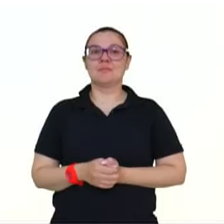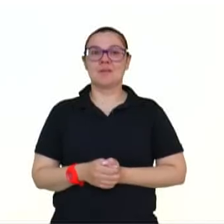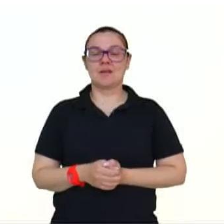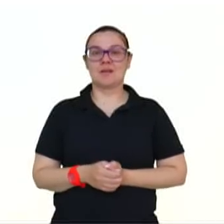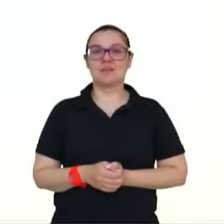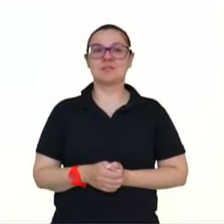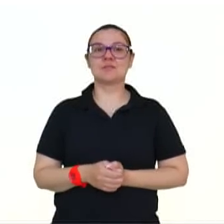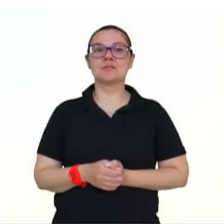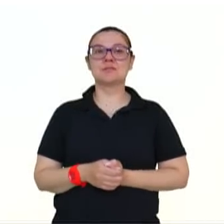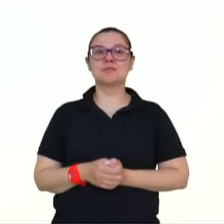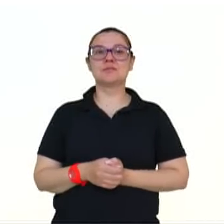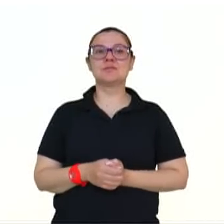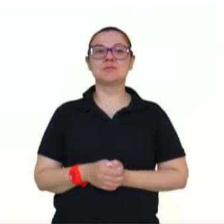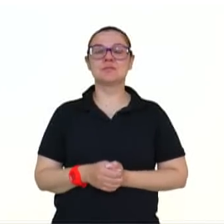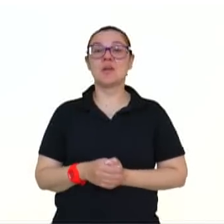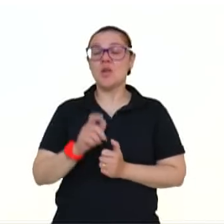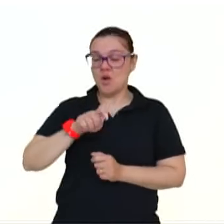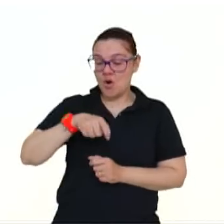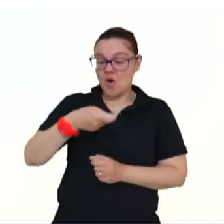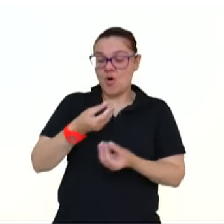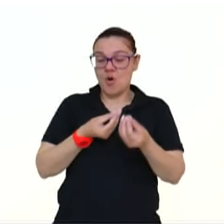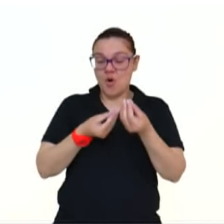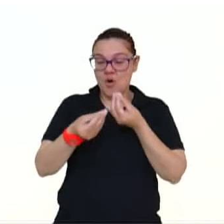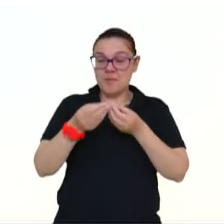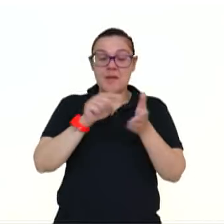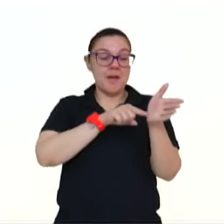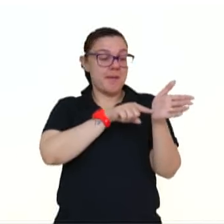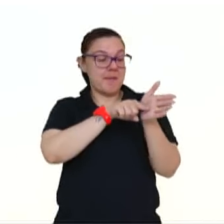exemplo, sobre como estão as